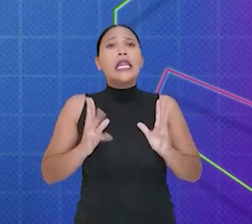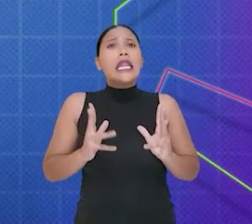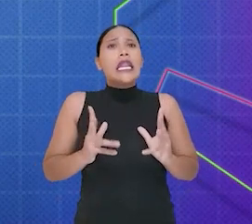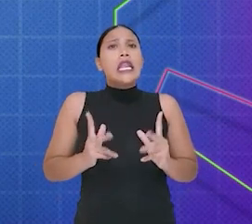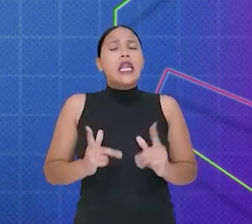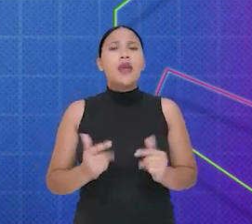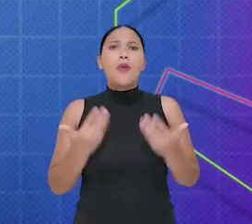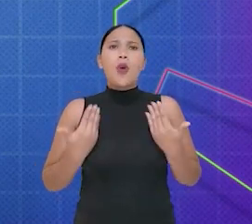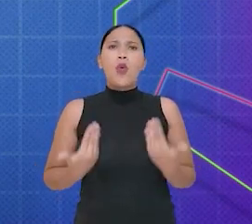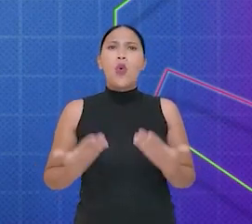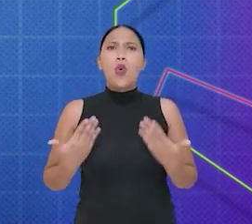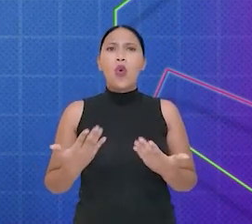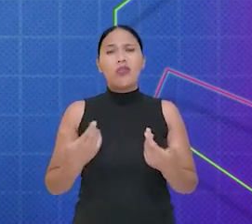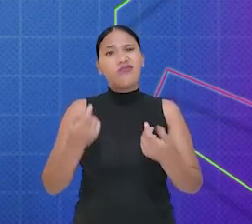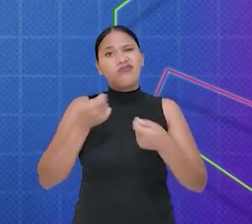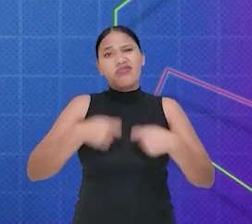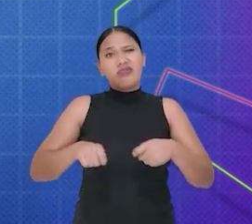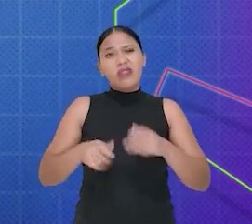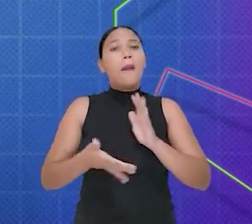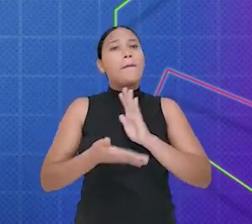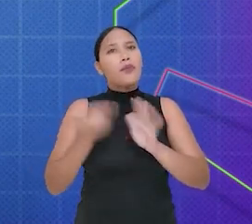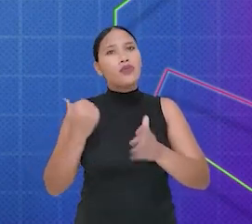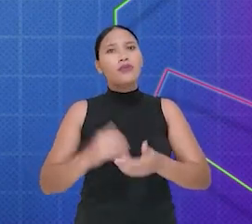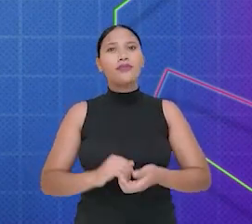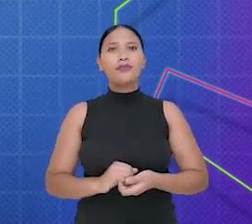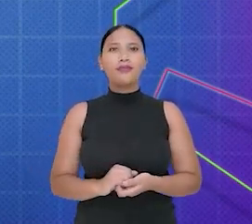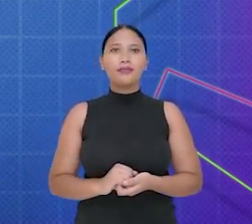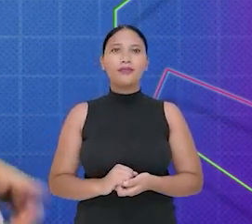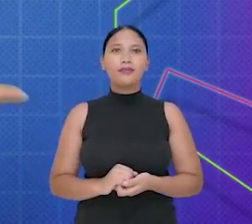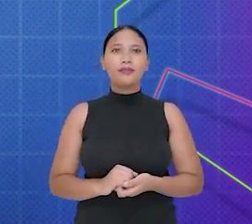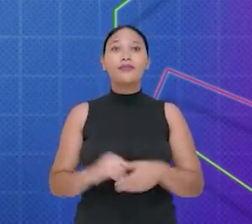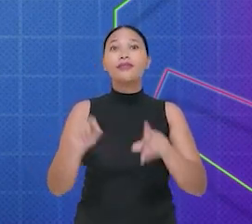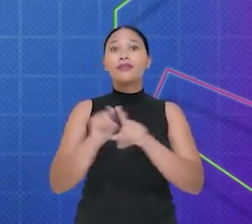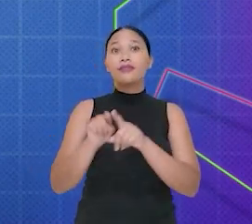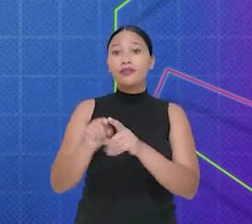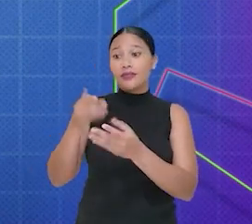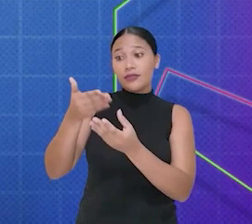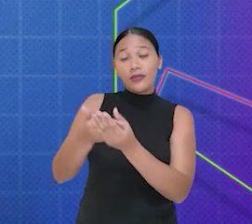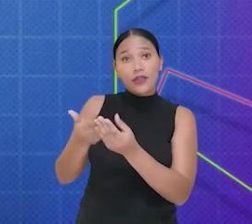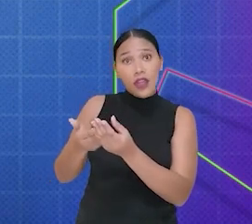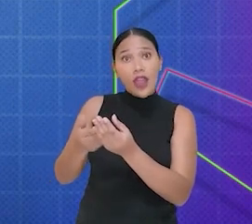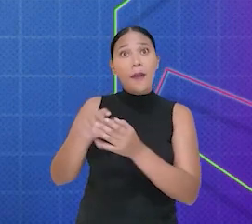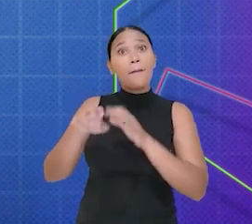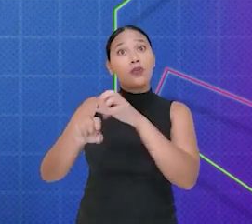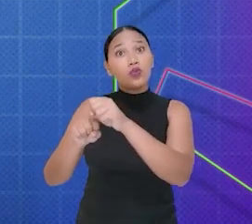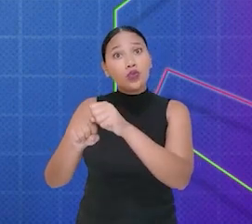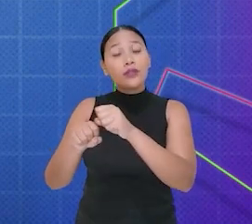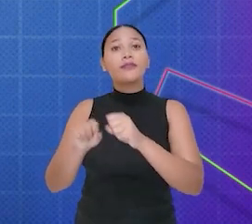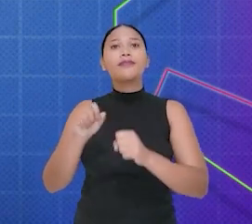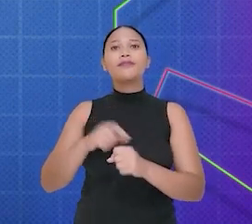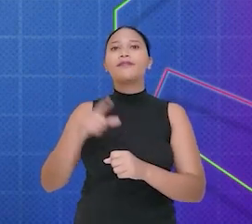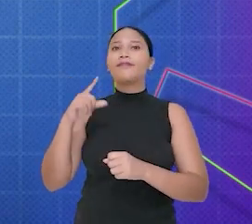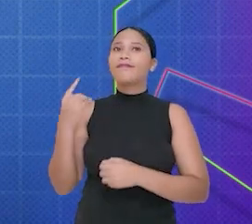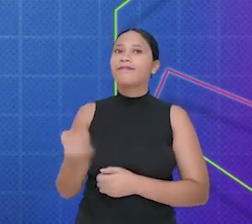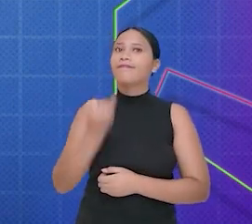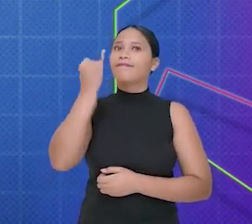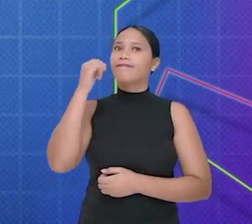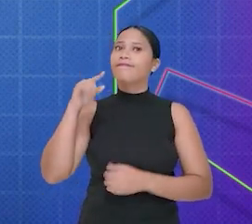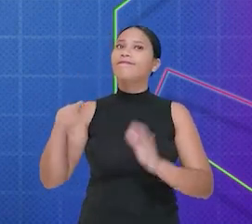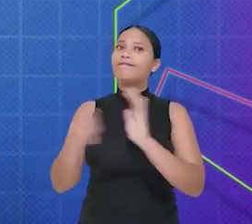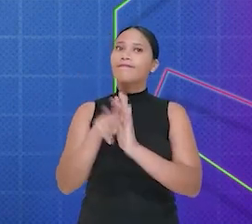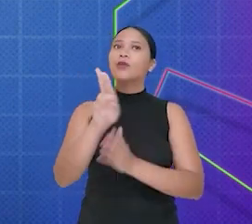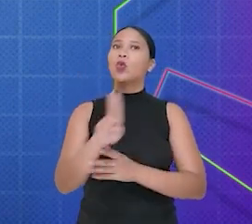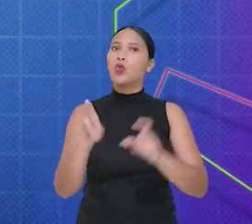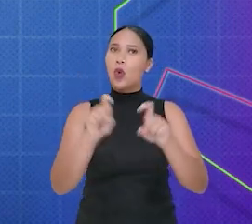sistema permaneça limpo e sem arquivos desnecessários, né? Ficheiro e buscas. Os arquivos e pastas são os